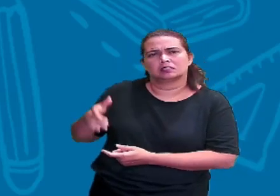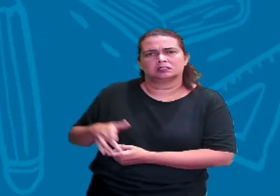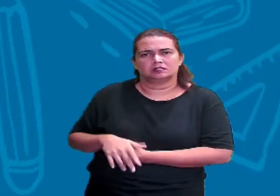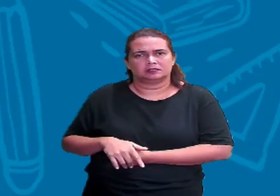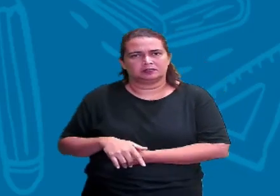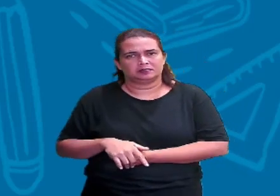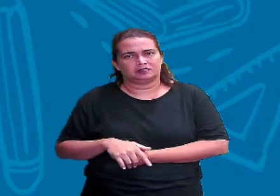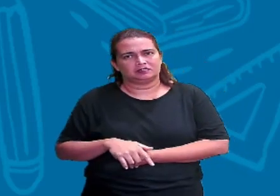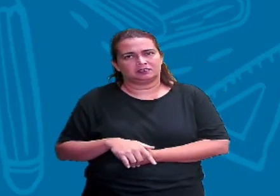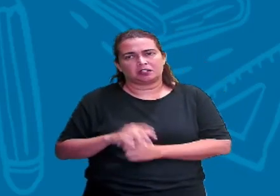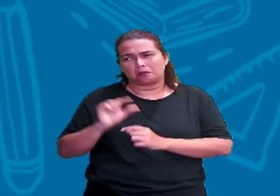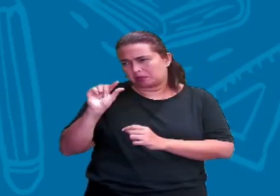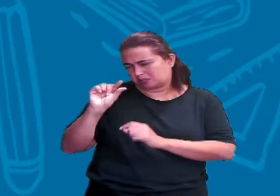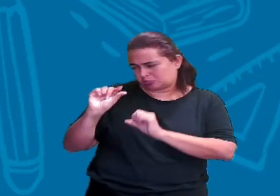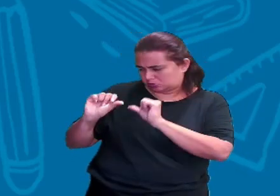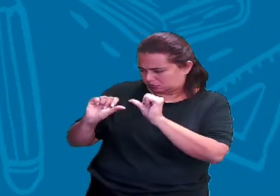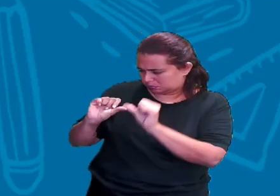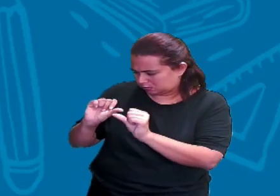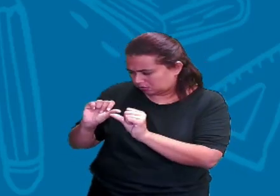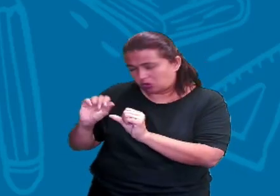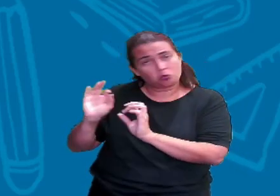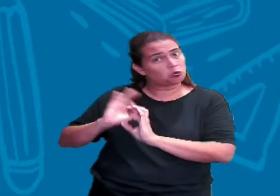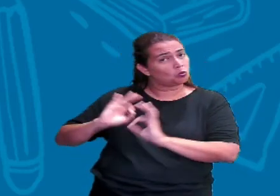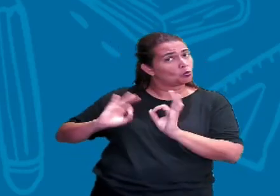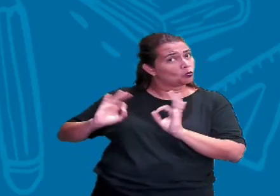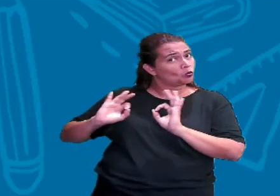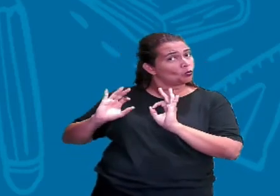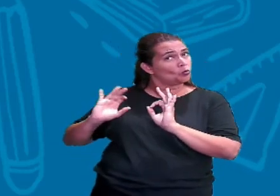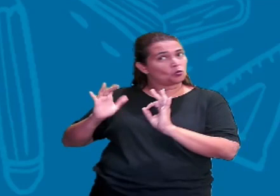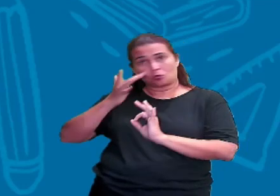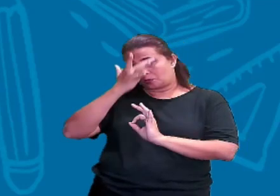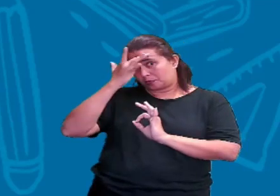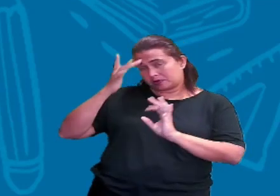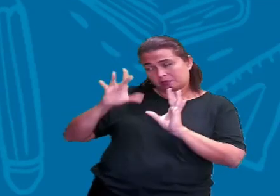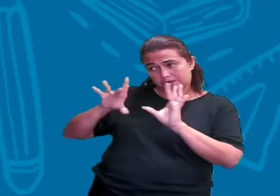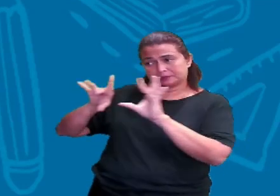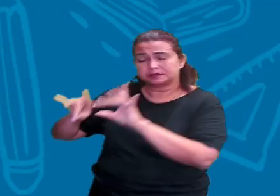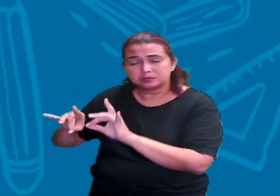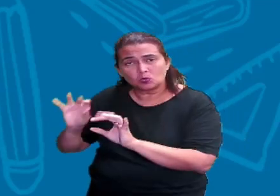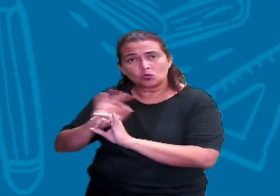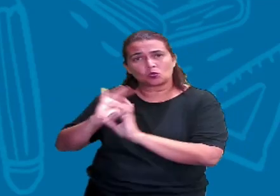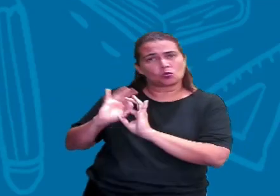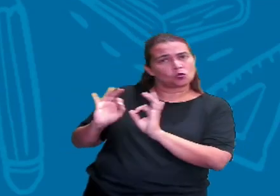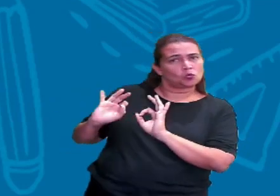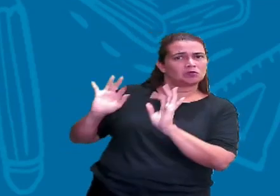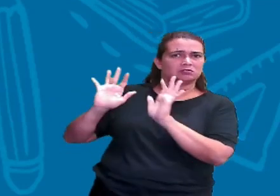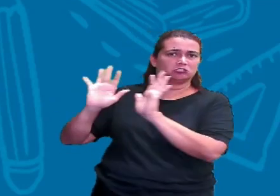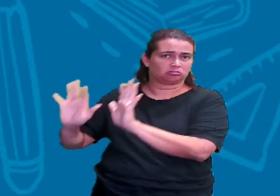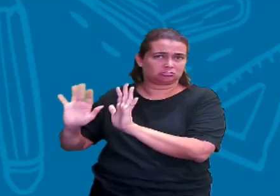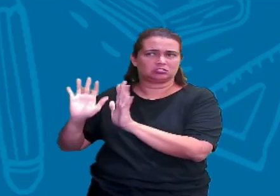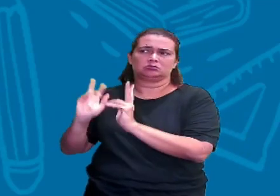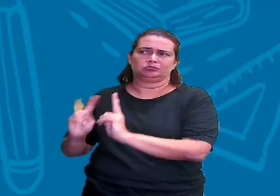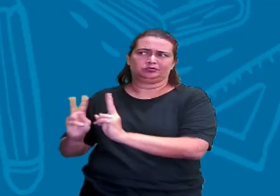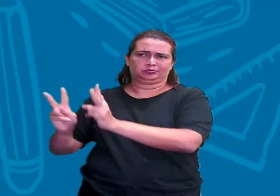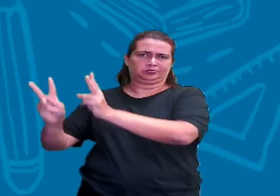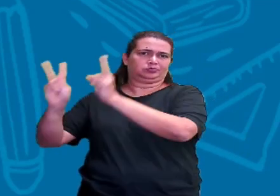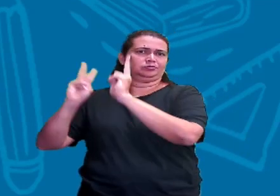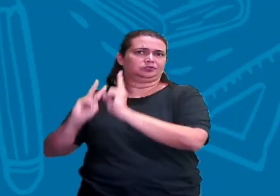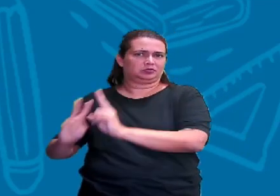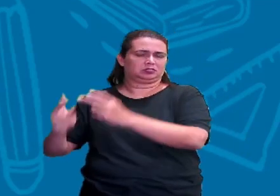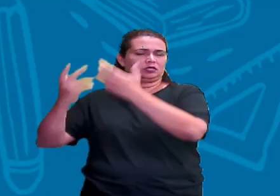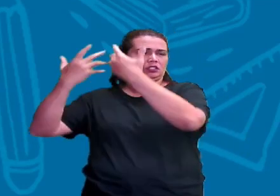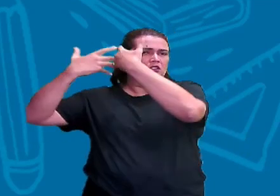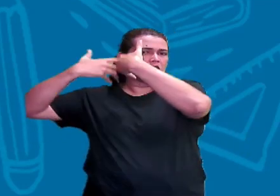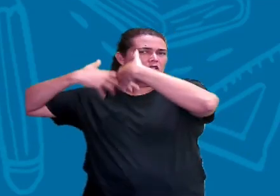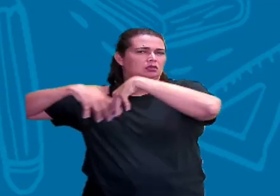nenhuma vez modificada pela ação dos seres humanos, certo? As paisagens naturais são aquelas paisagens onde predominam os